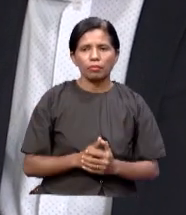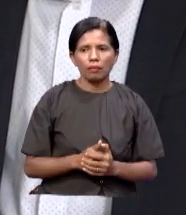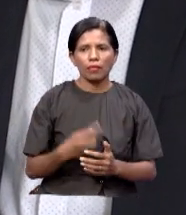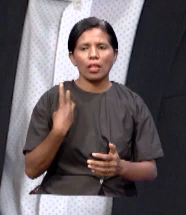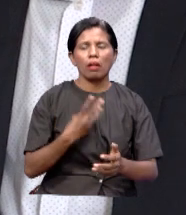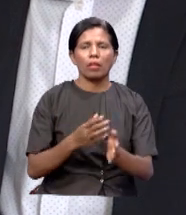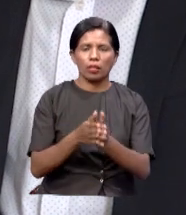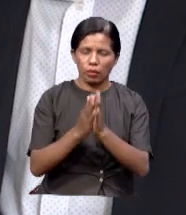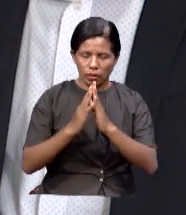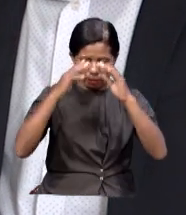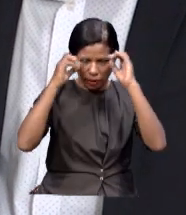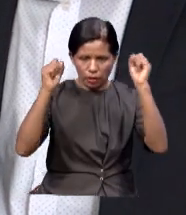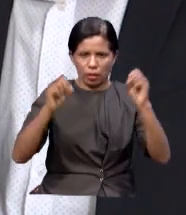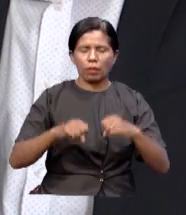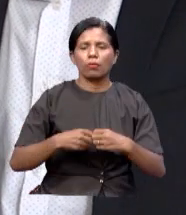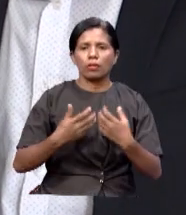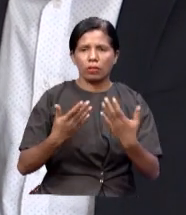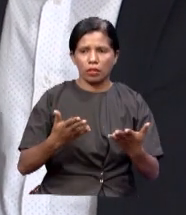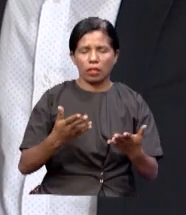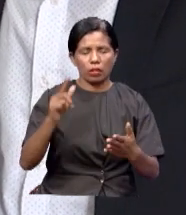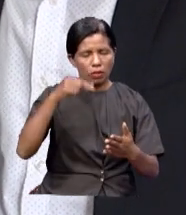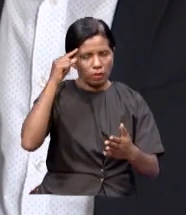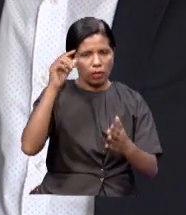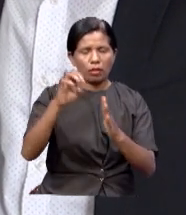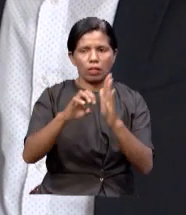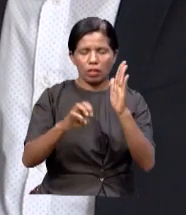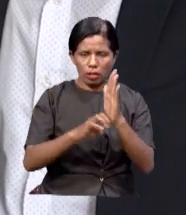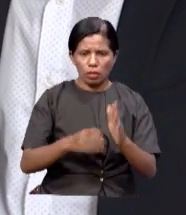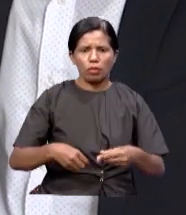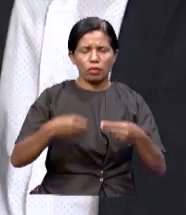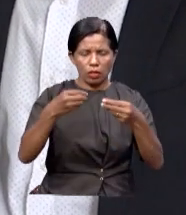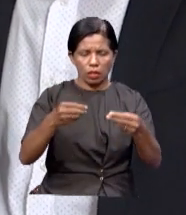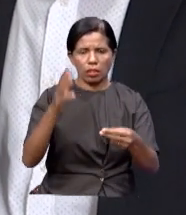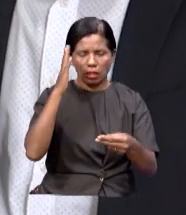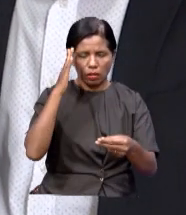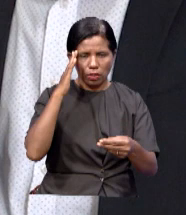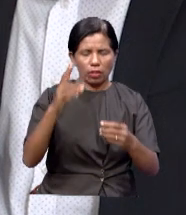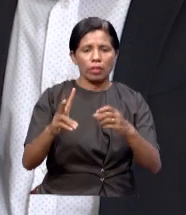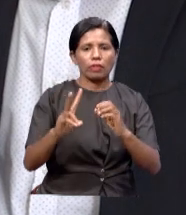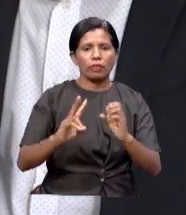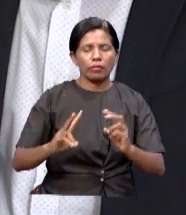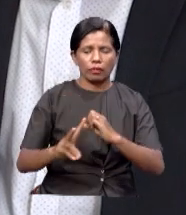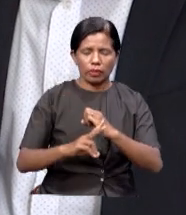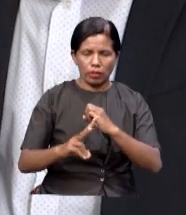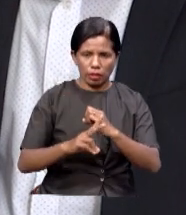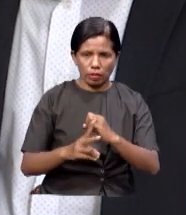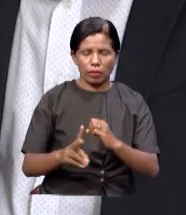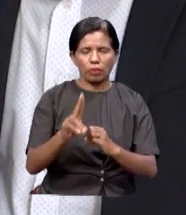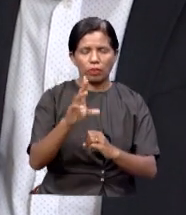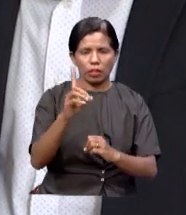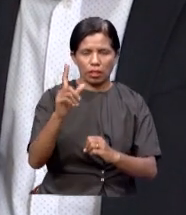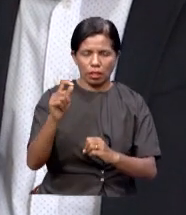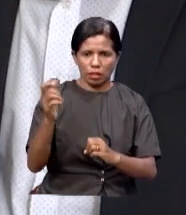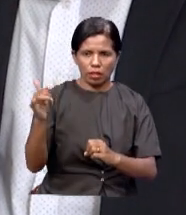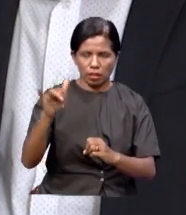hus ba presidente o insa ba governo estado ni reconhecimento da ba vitimo de tista sira ne to. E a si